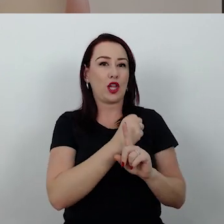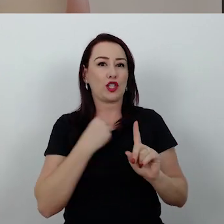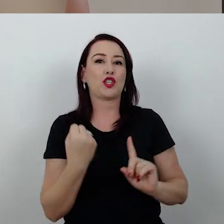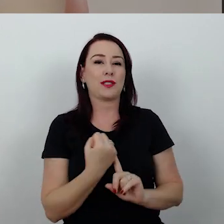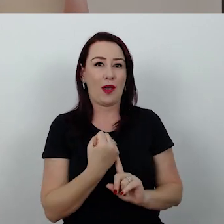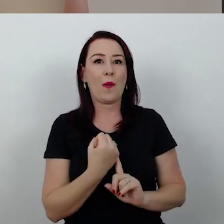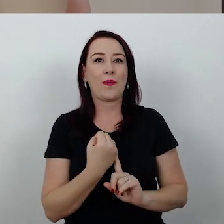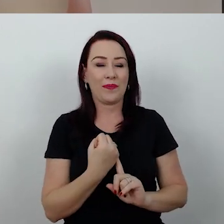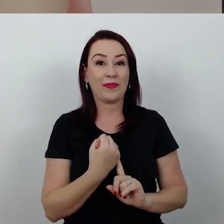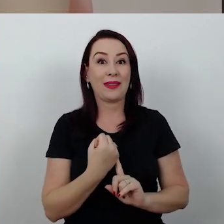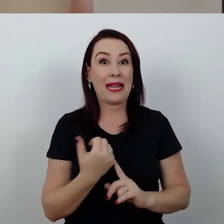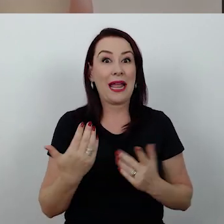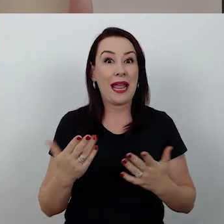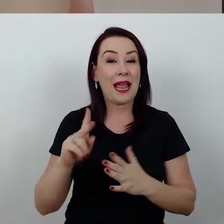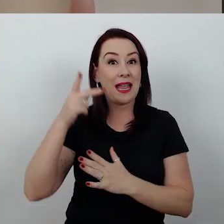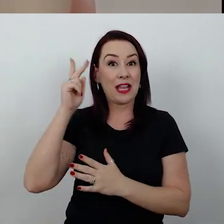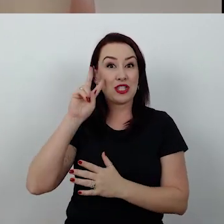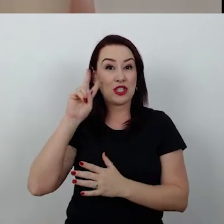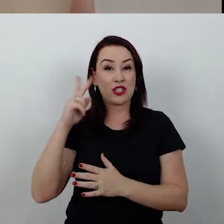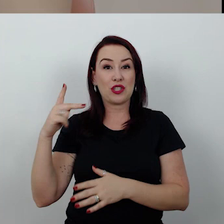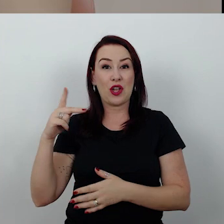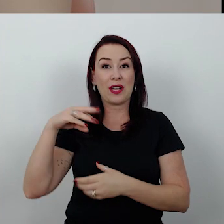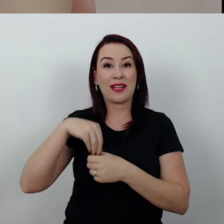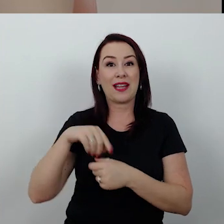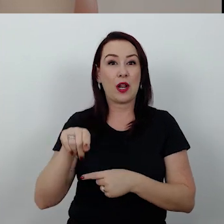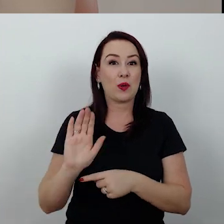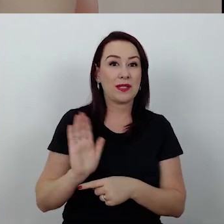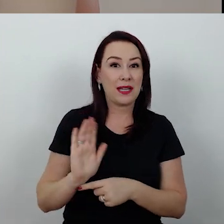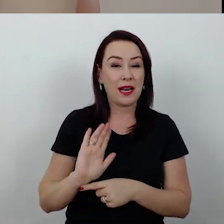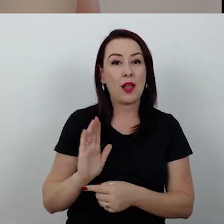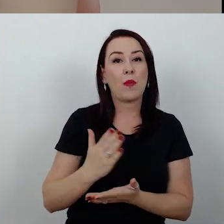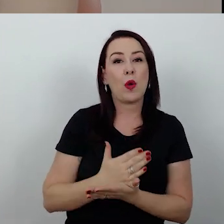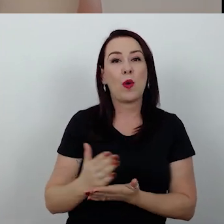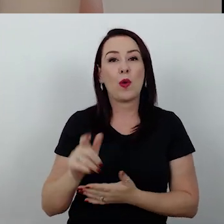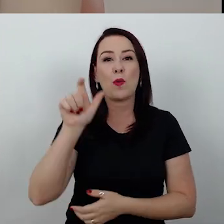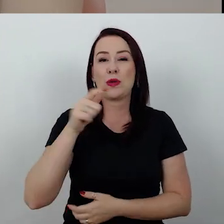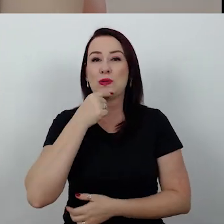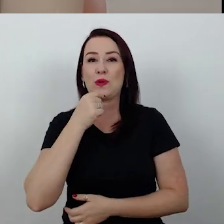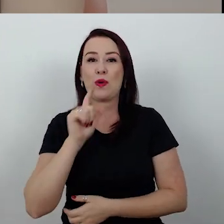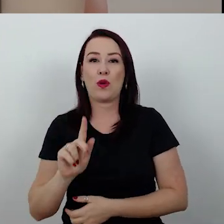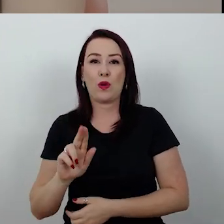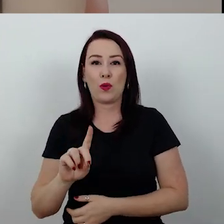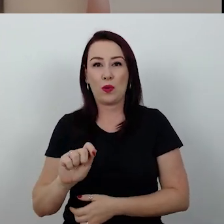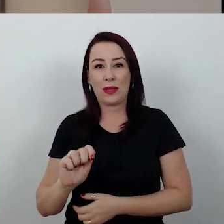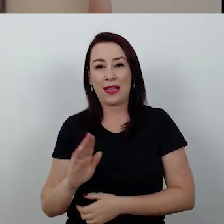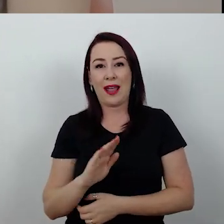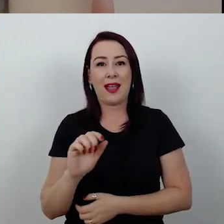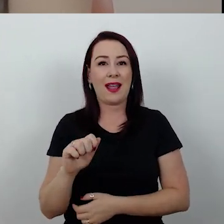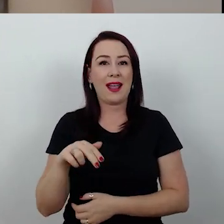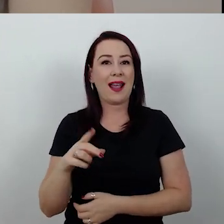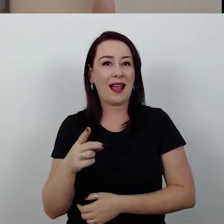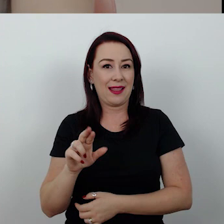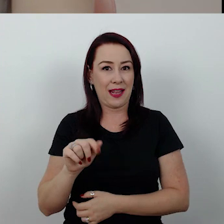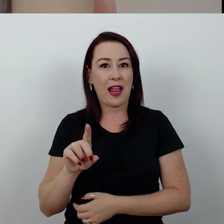E aí a minha história com o cinema começa com o Rudá de Andrade, que a gente fez um longa